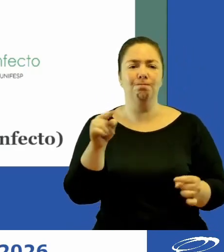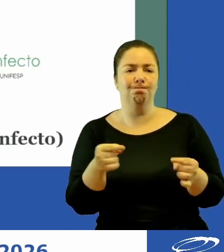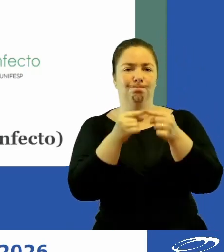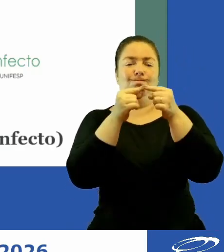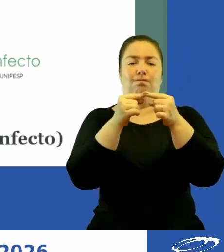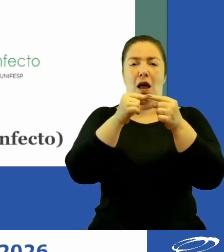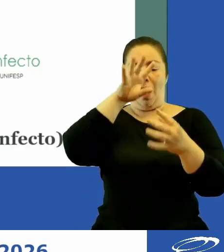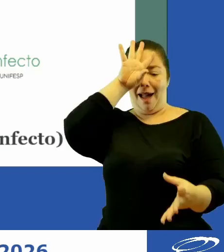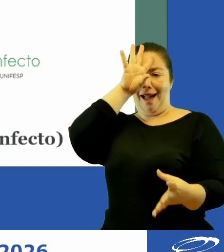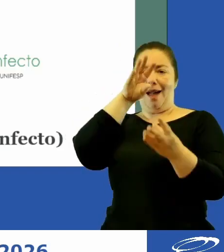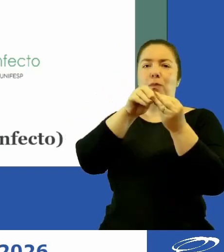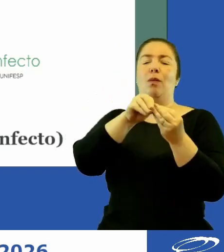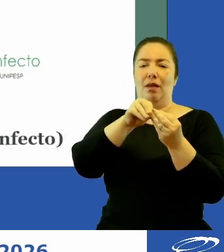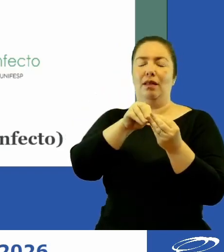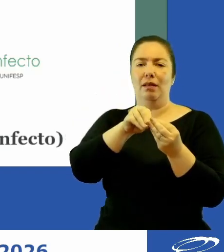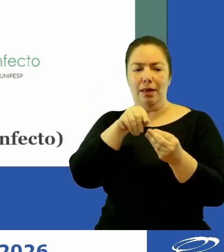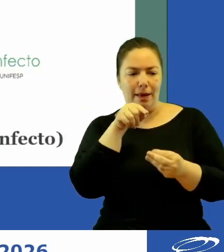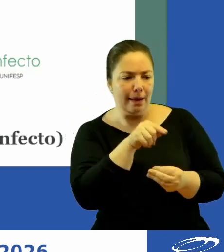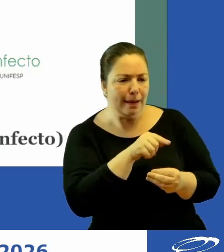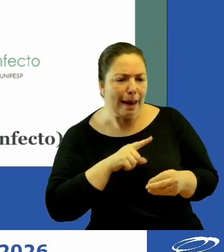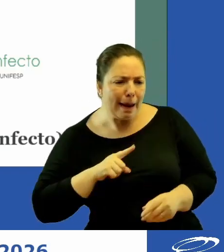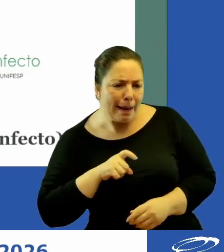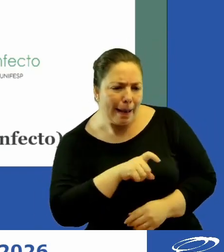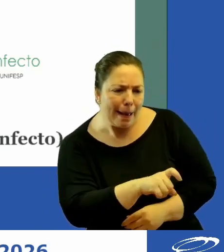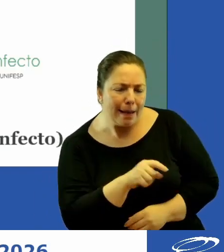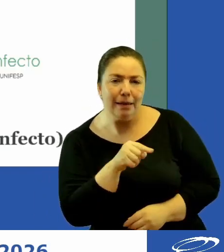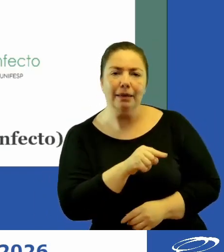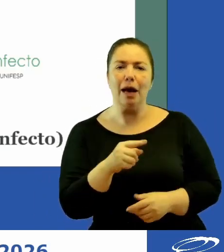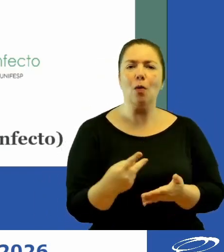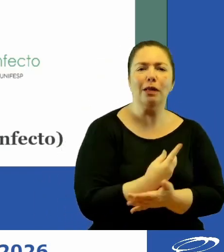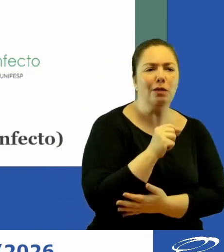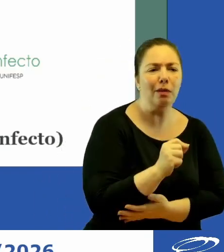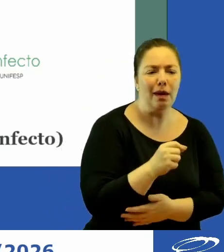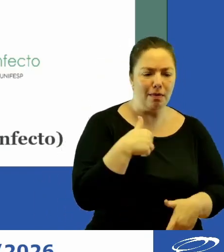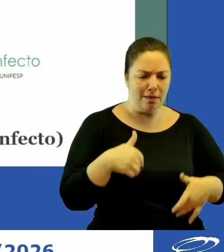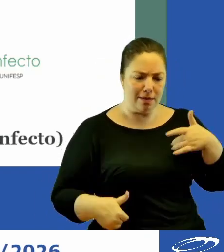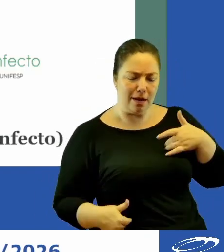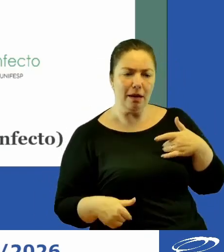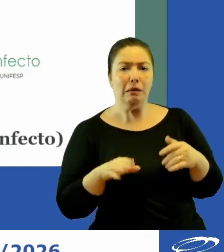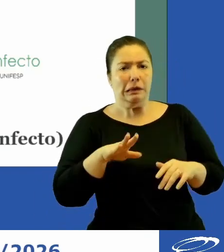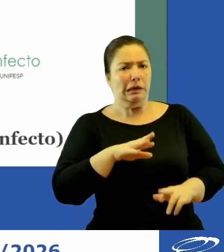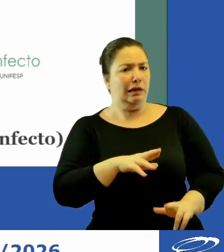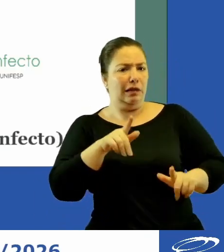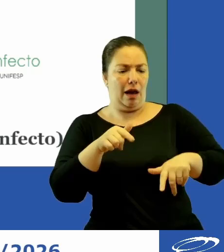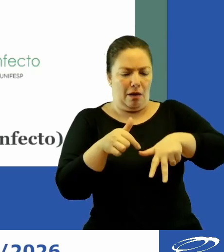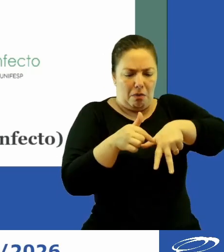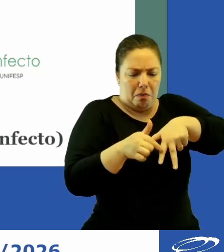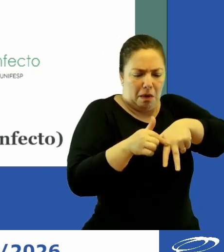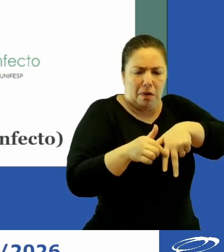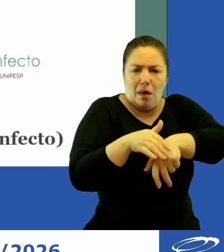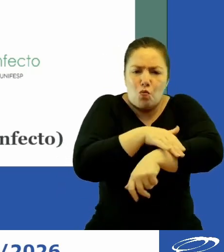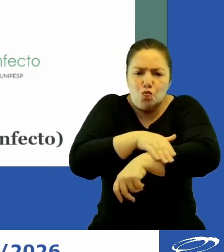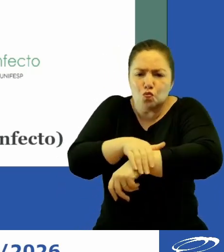da relação do micro-organismo nesse tecido, que é muito diferente, que é o osso, não é o sangue, não é a urina, não é